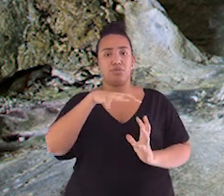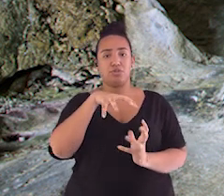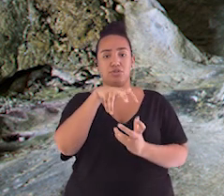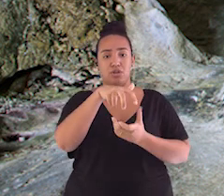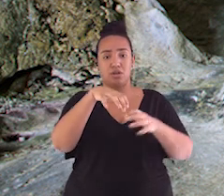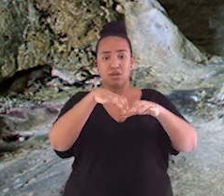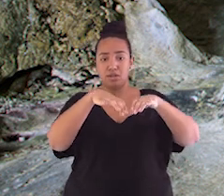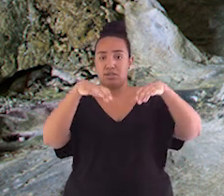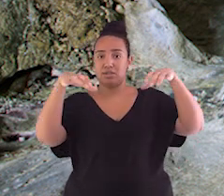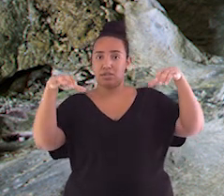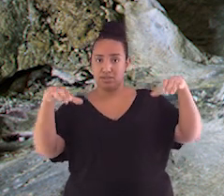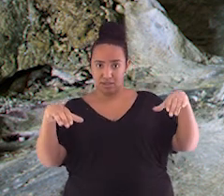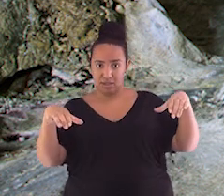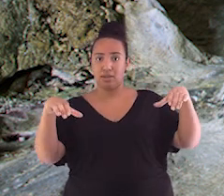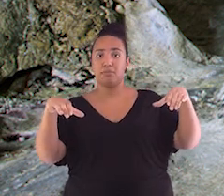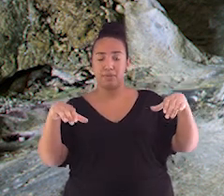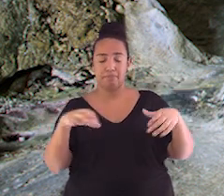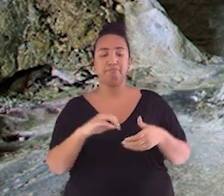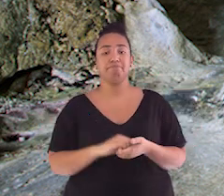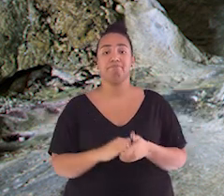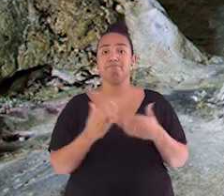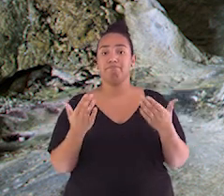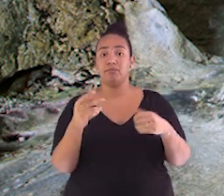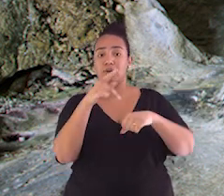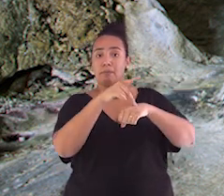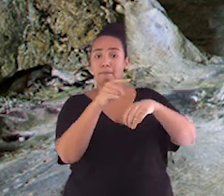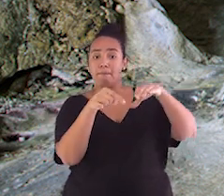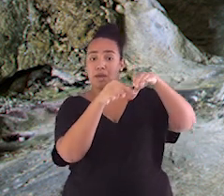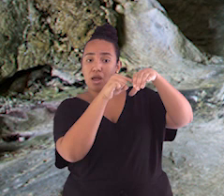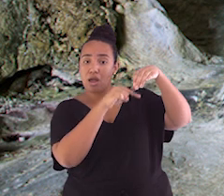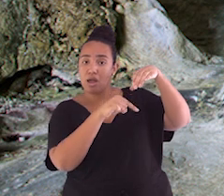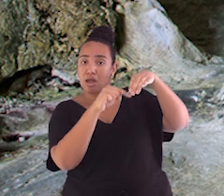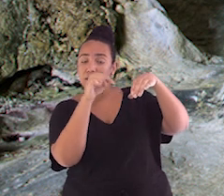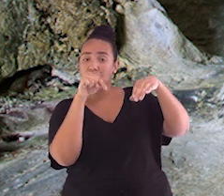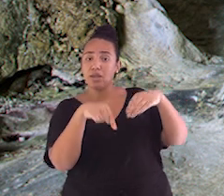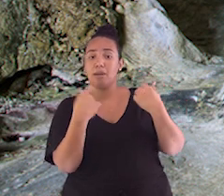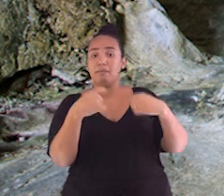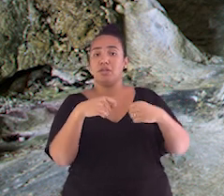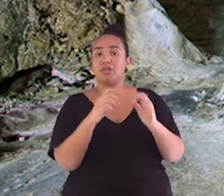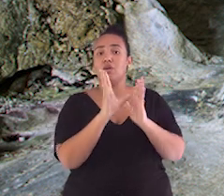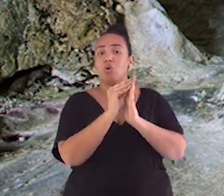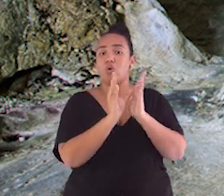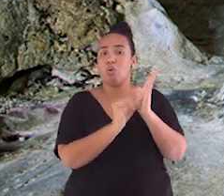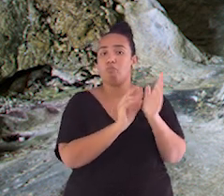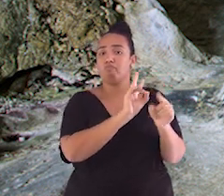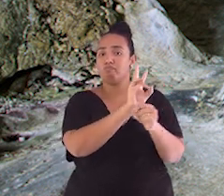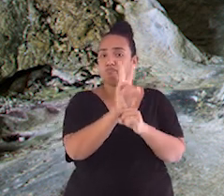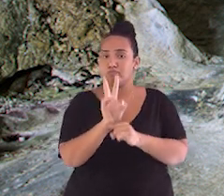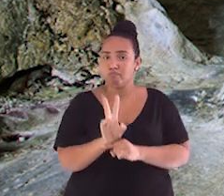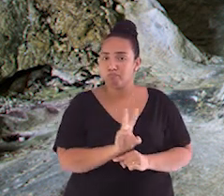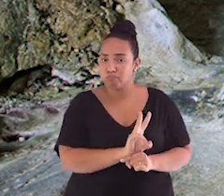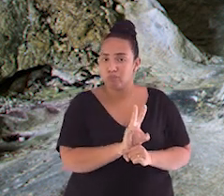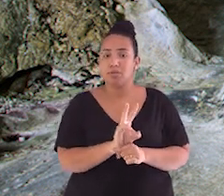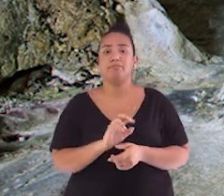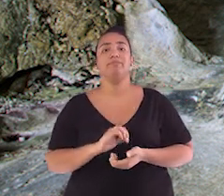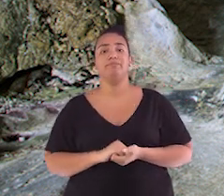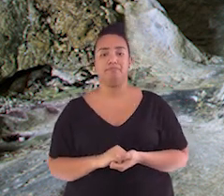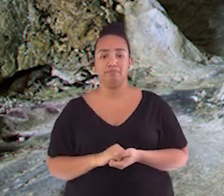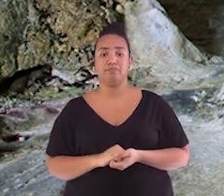particular. Por isso, proteger uma caverna significa preservar seu conteúdo hidrológico,